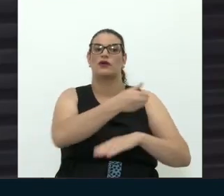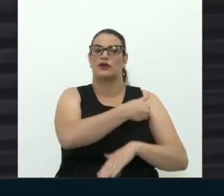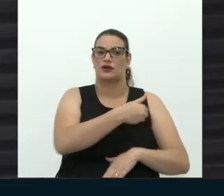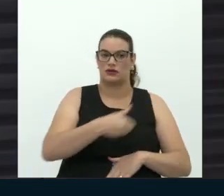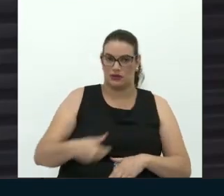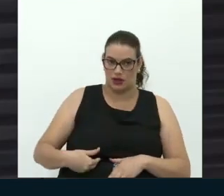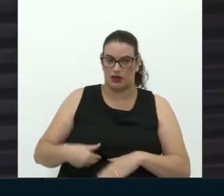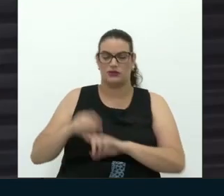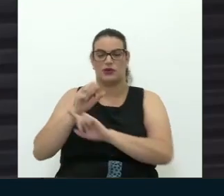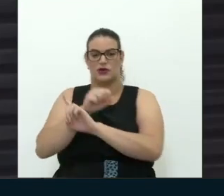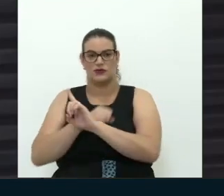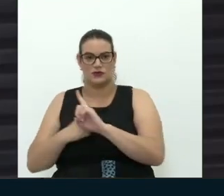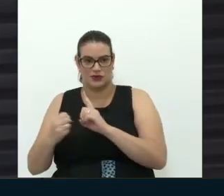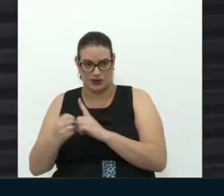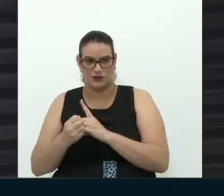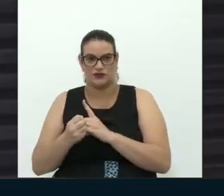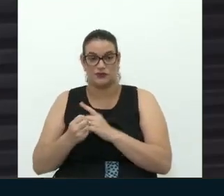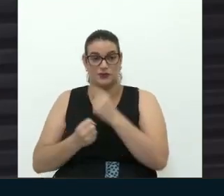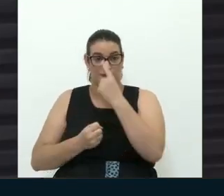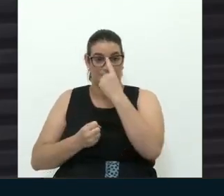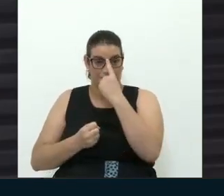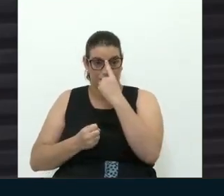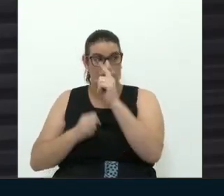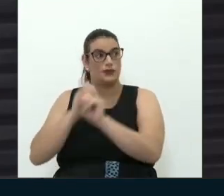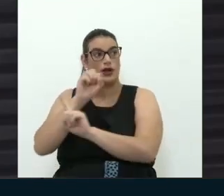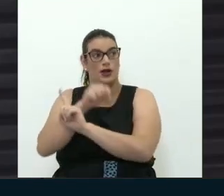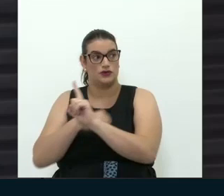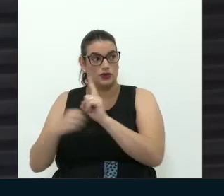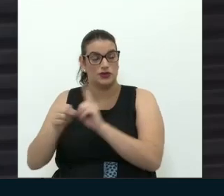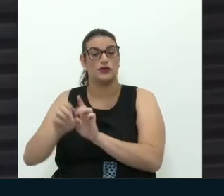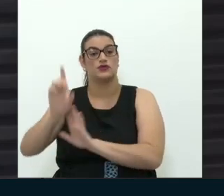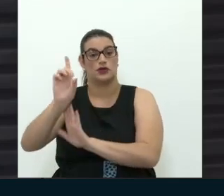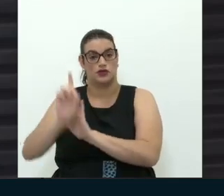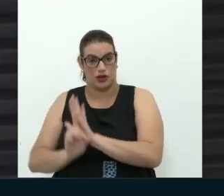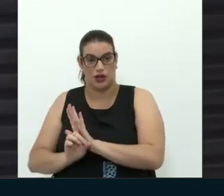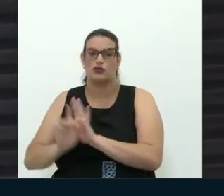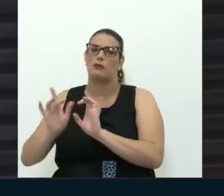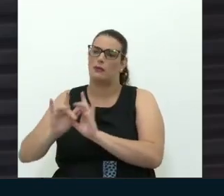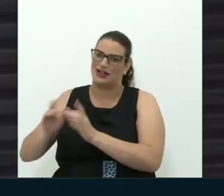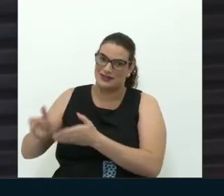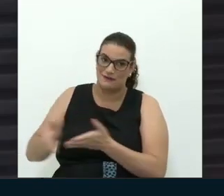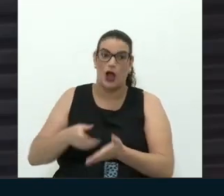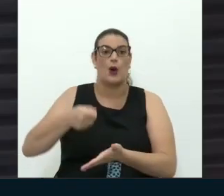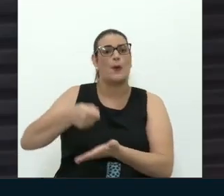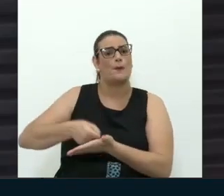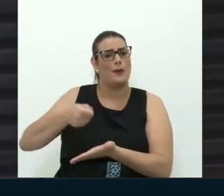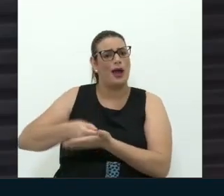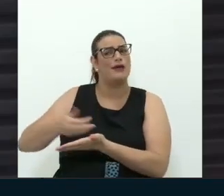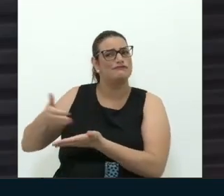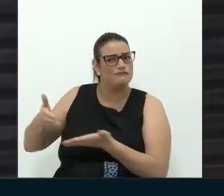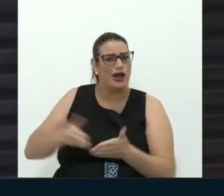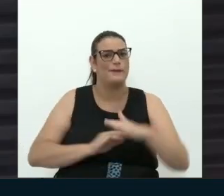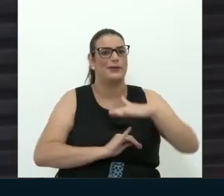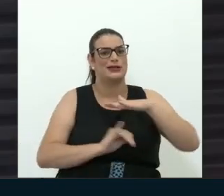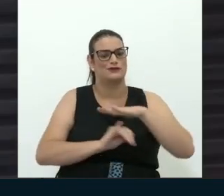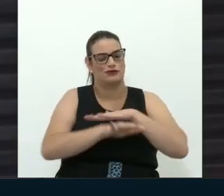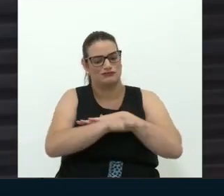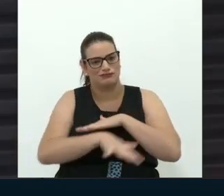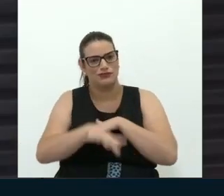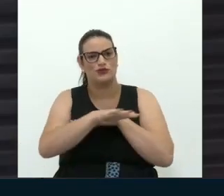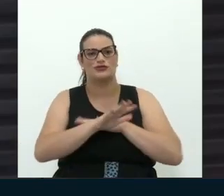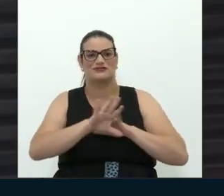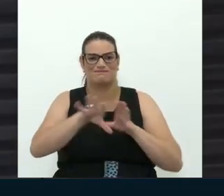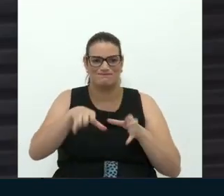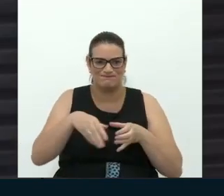seguinte a sociedade não só tem o direito mas como deve participar dessas instituições e também na sua composição